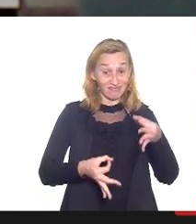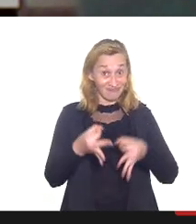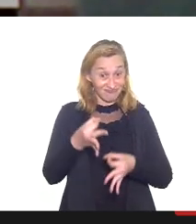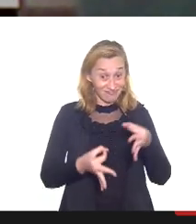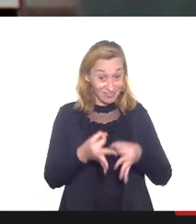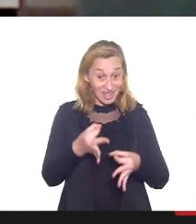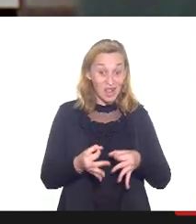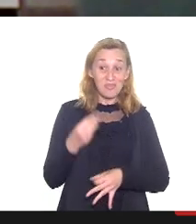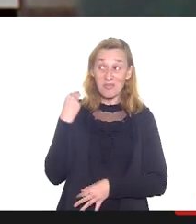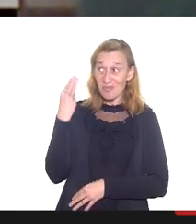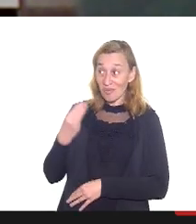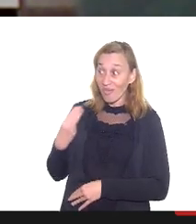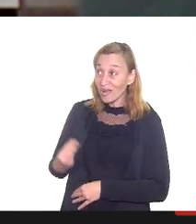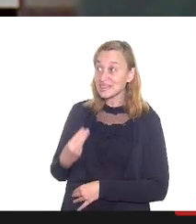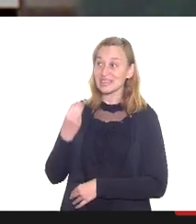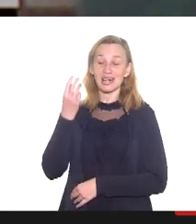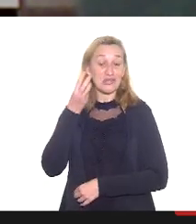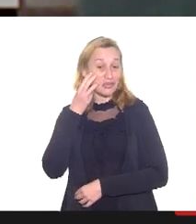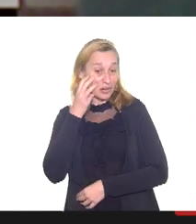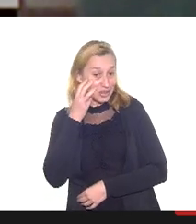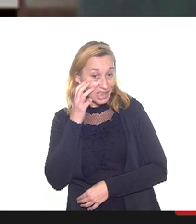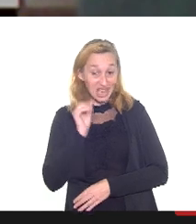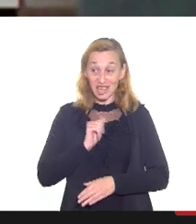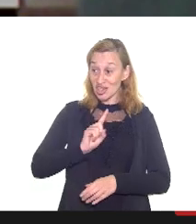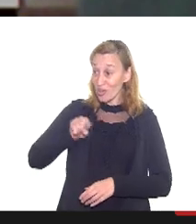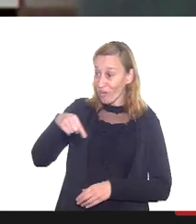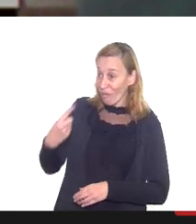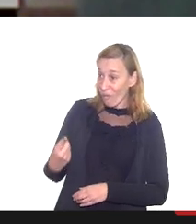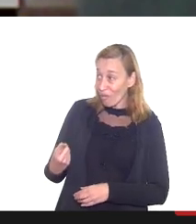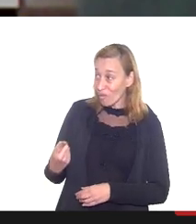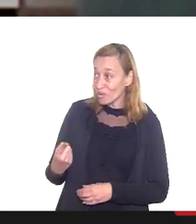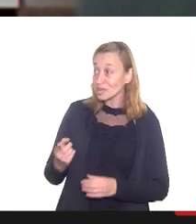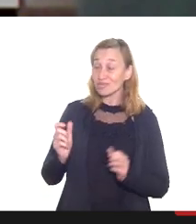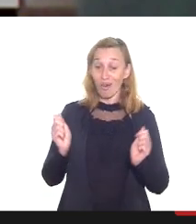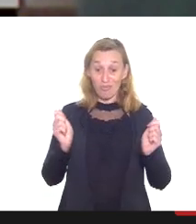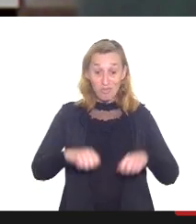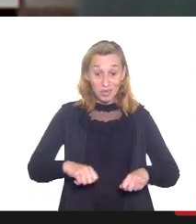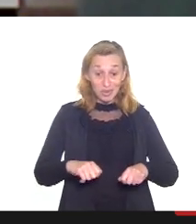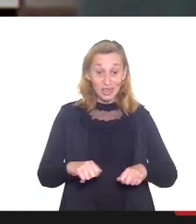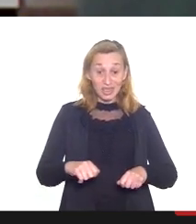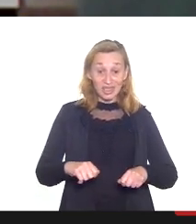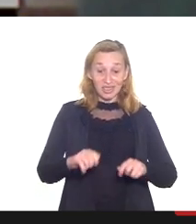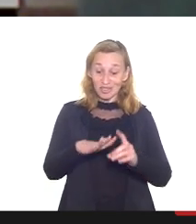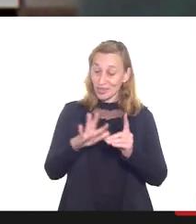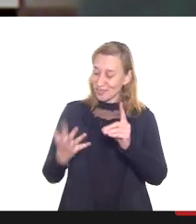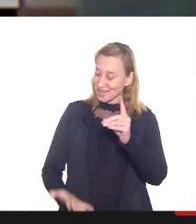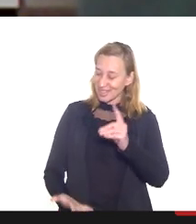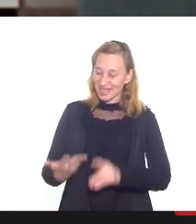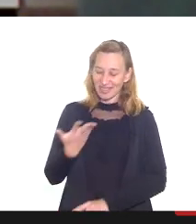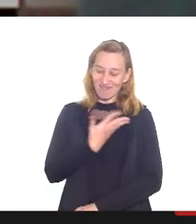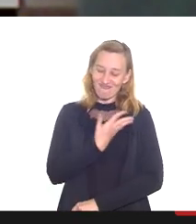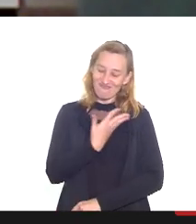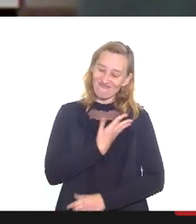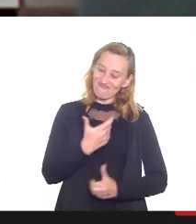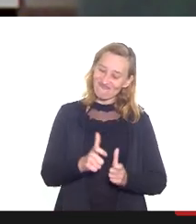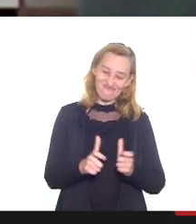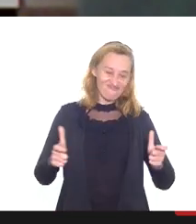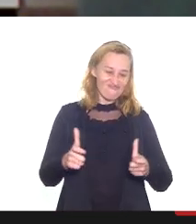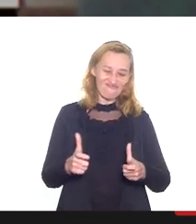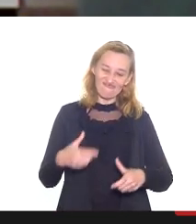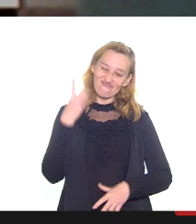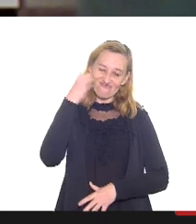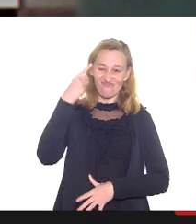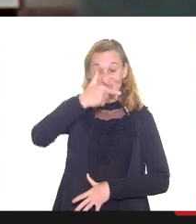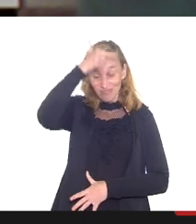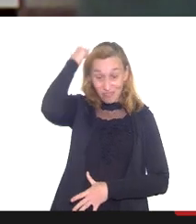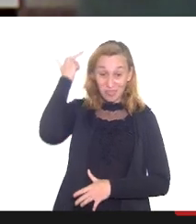como Mônica, Valdec e tantos outros que hoje tiveram a possibilidade de homenagear o nosso grande amigo, deputado Luiz Paulo.